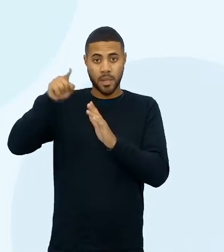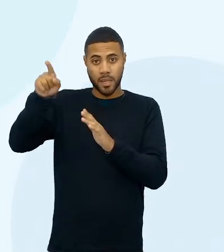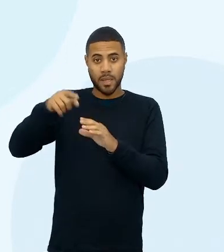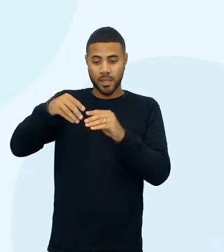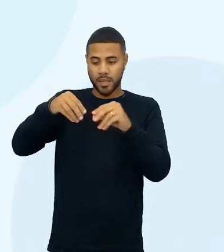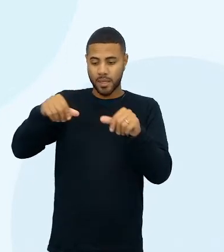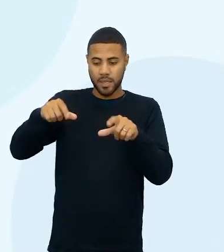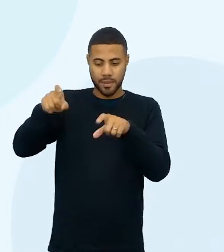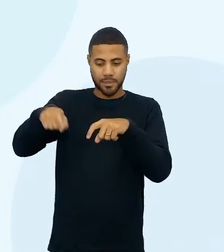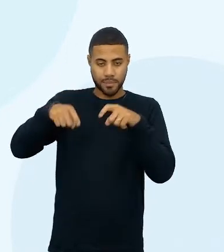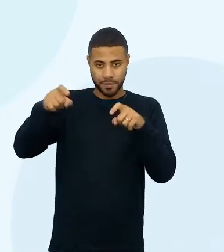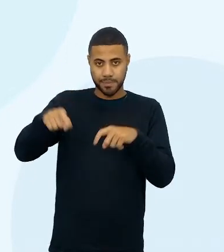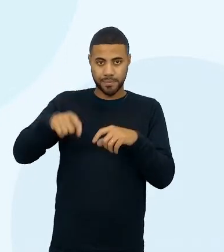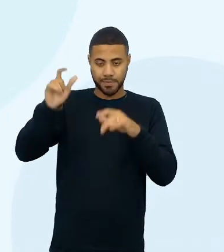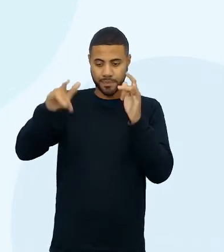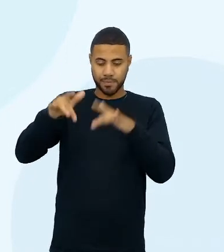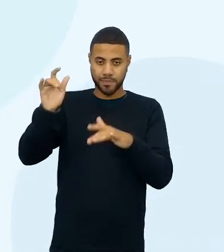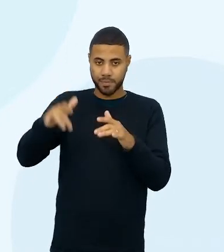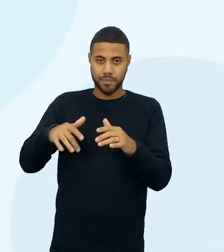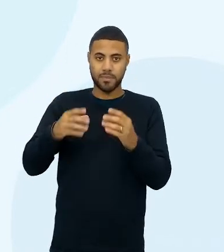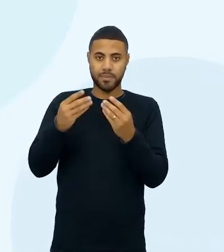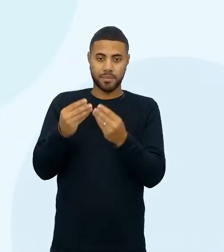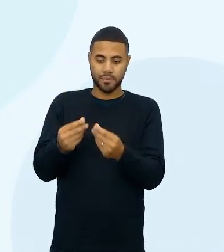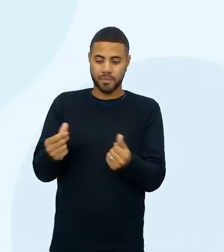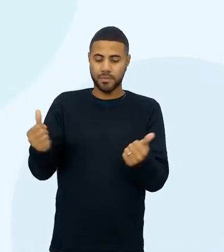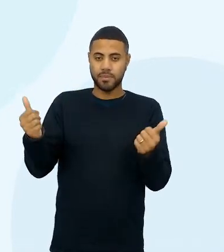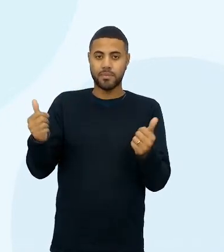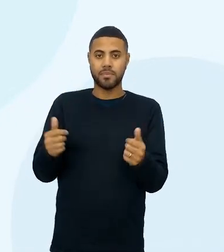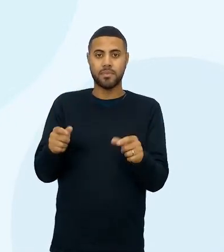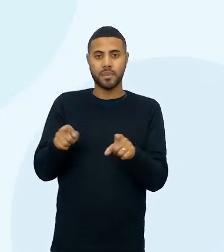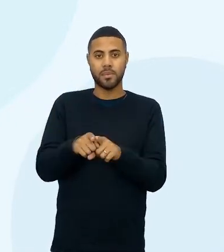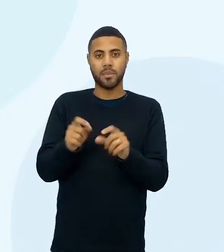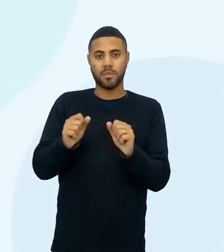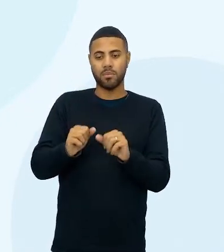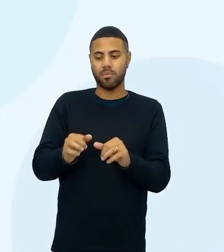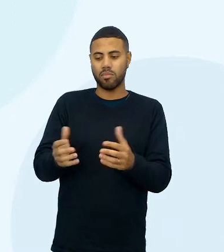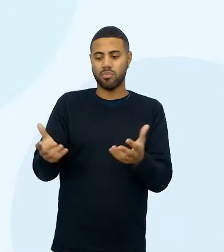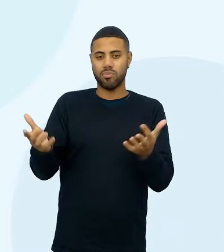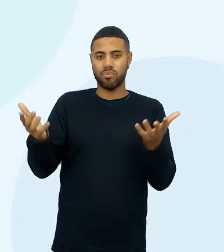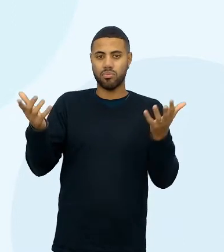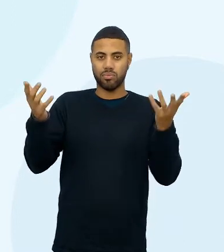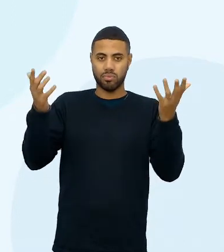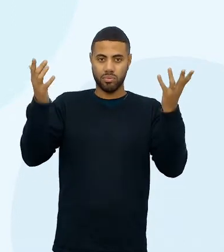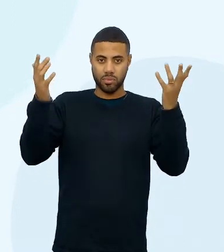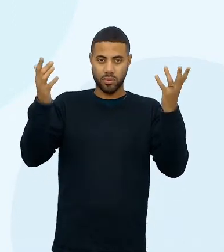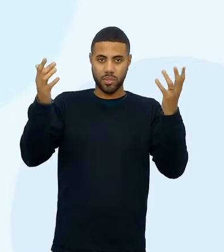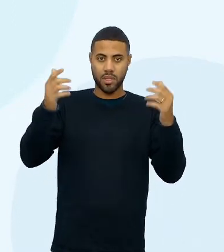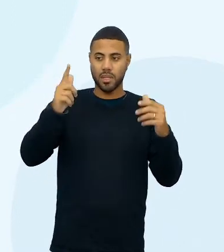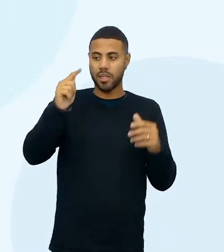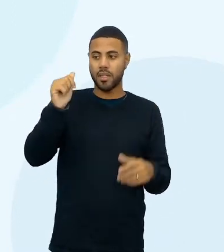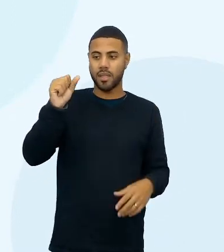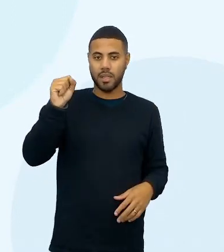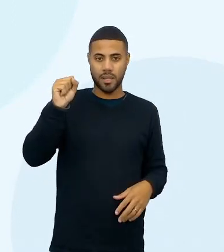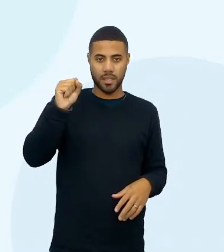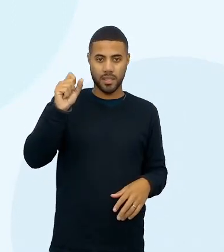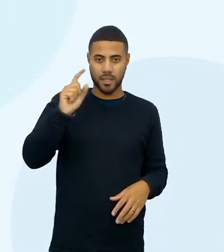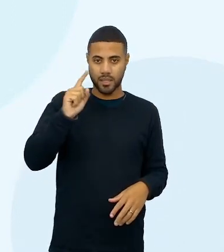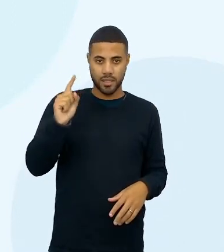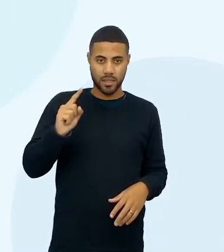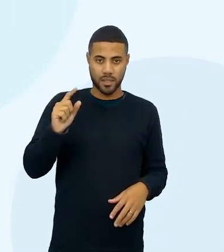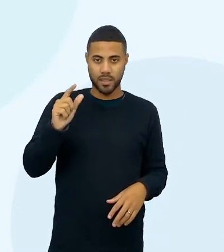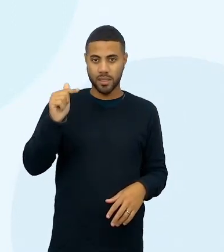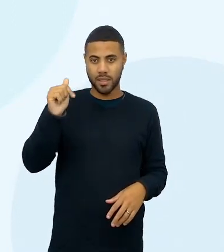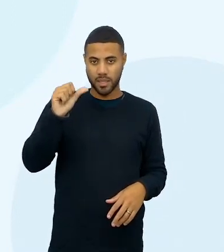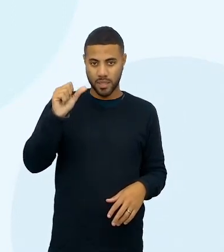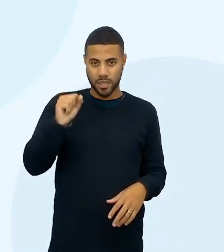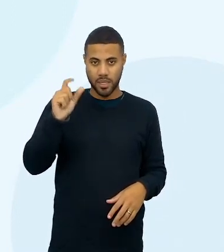se decompor, é matéria orgânica, ele vai se decompor e vai soltar o quê? Gás metano, né? Soltando